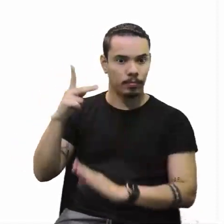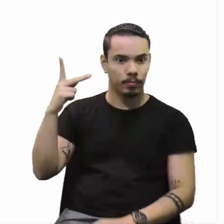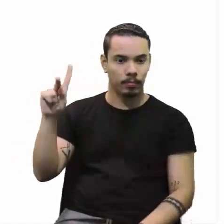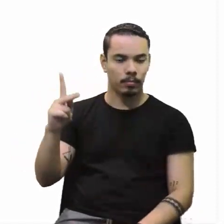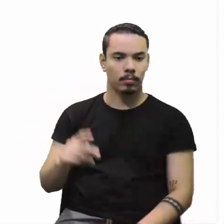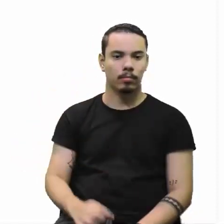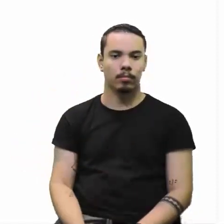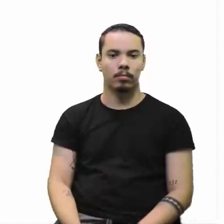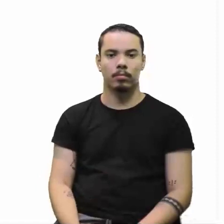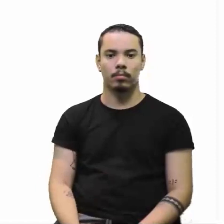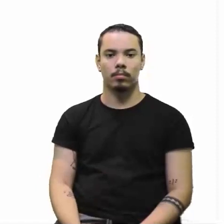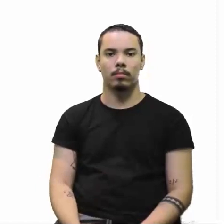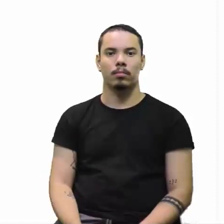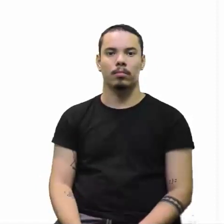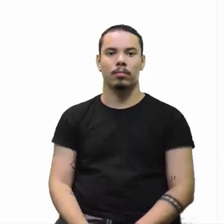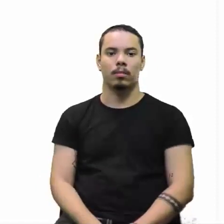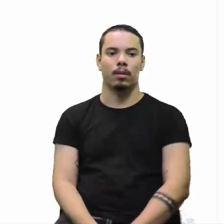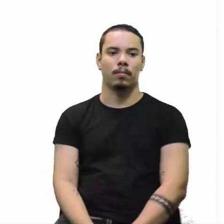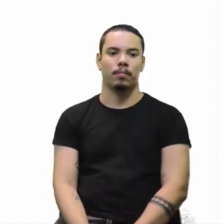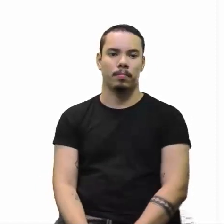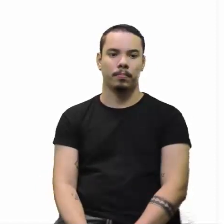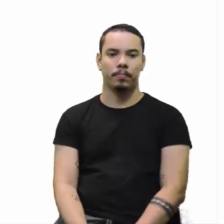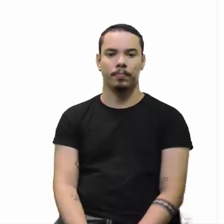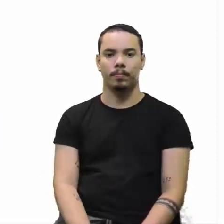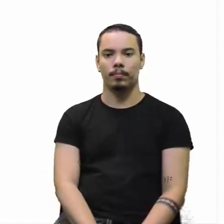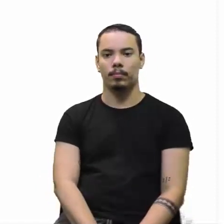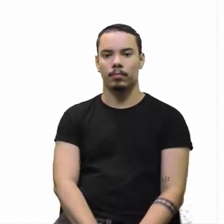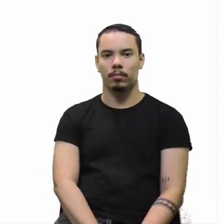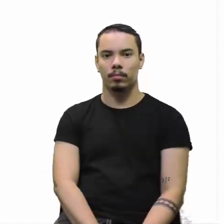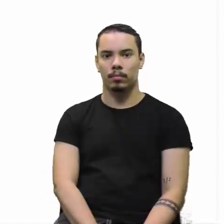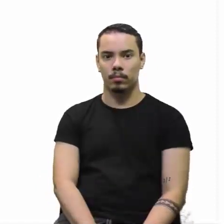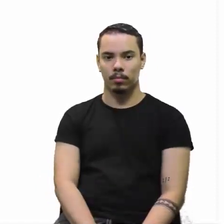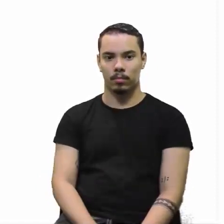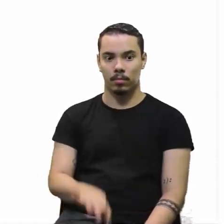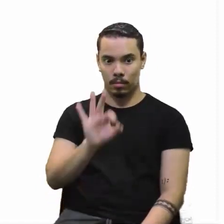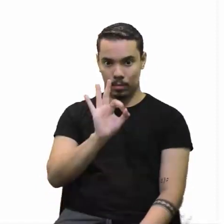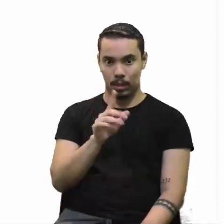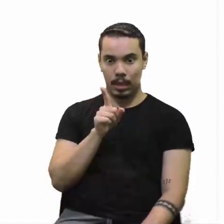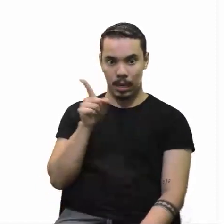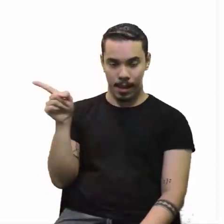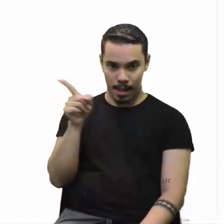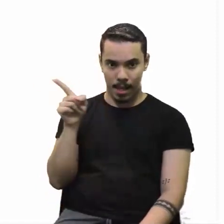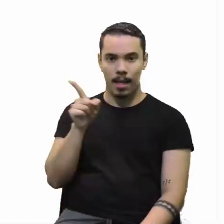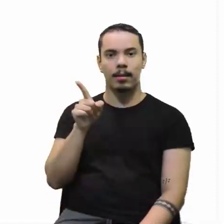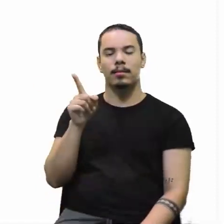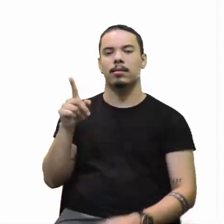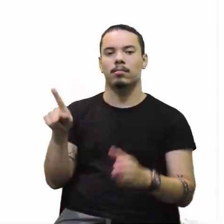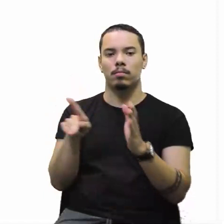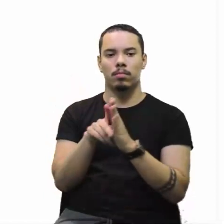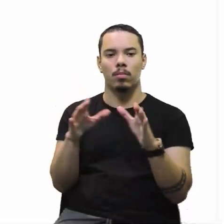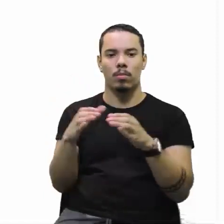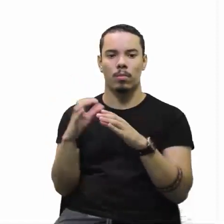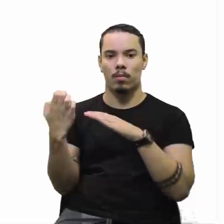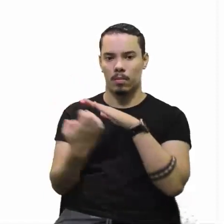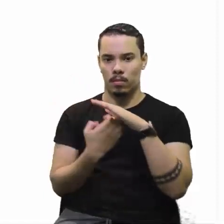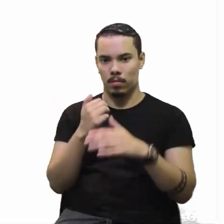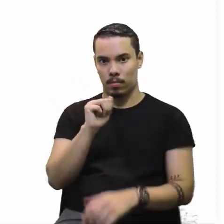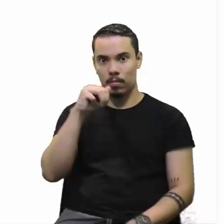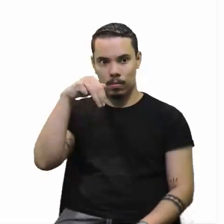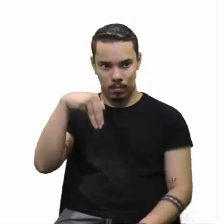Oi? Desta emissora, tá falando? Sim, desta sim. emissora Qual é o comprimento que dessa, transmite em 1.500 essa emissora kHz. AM,